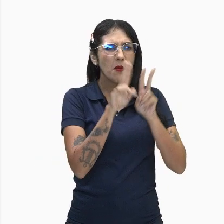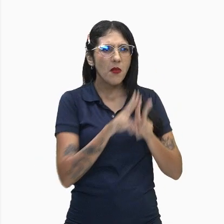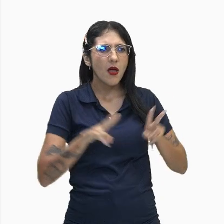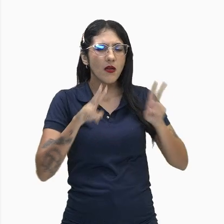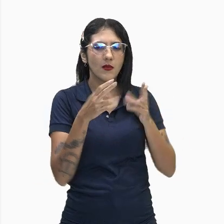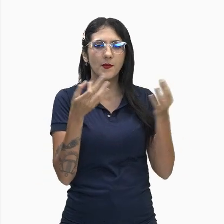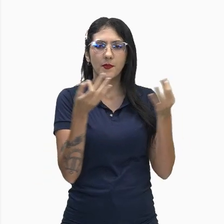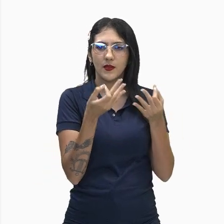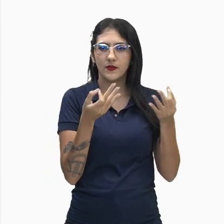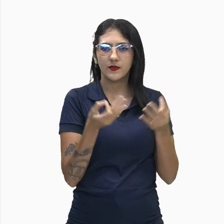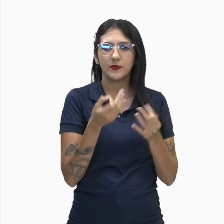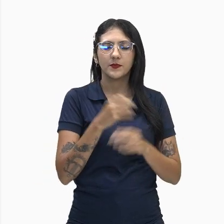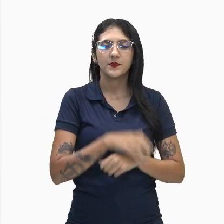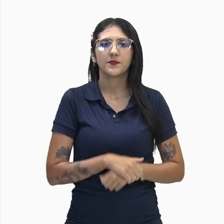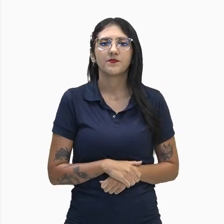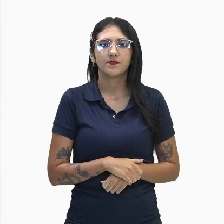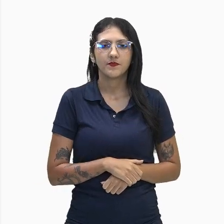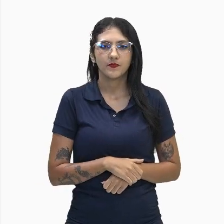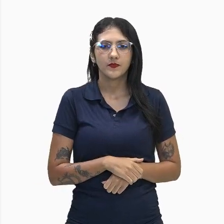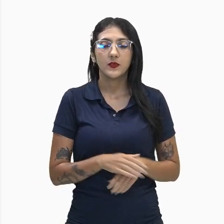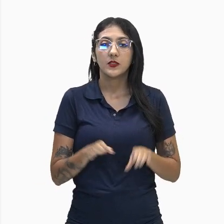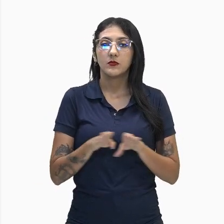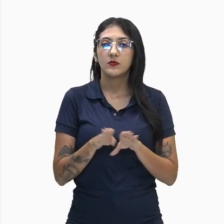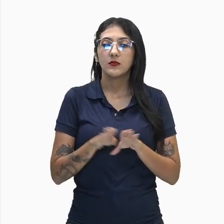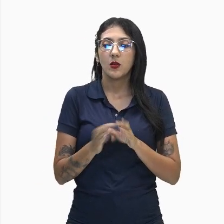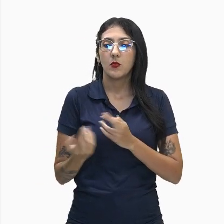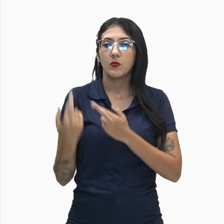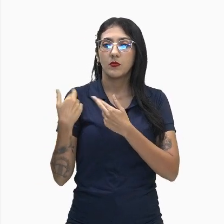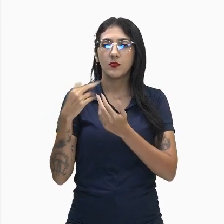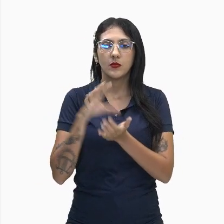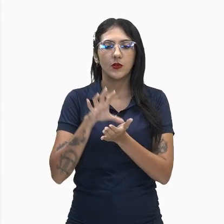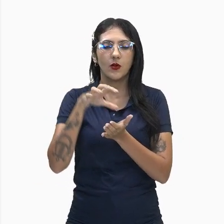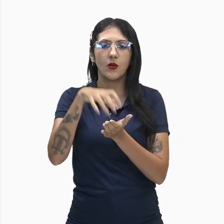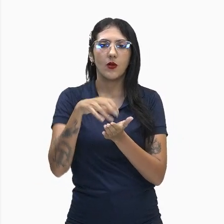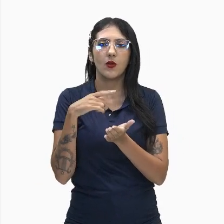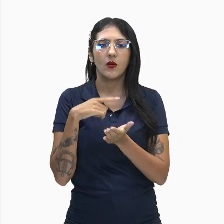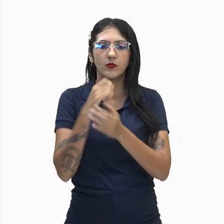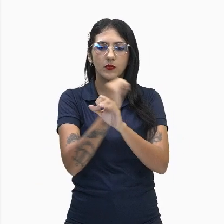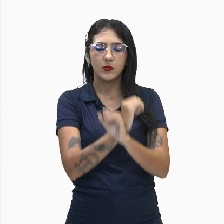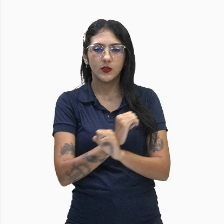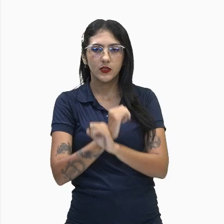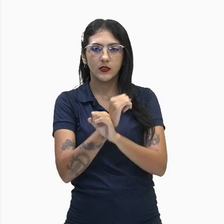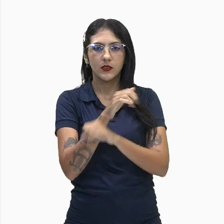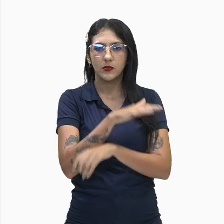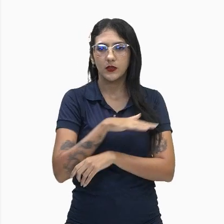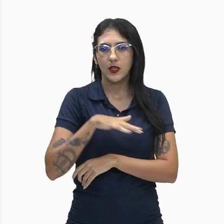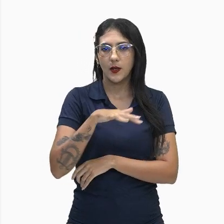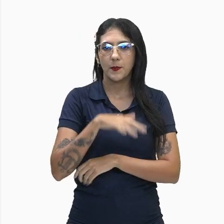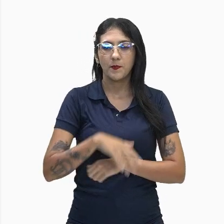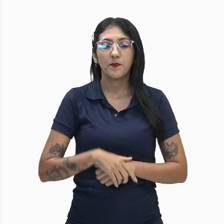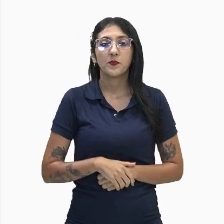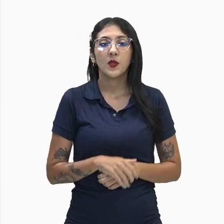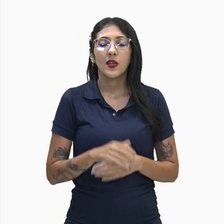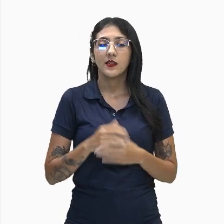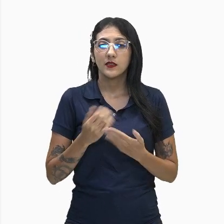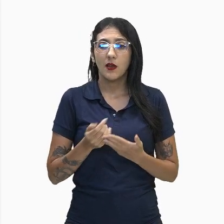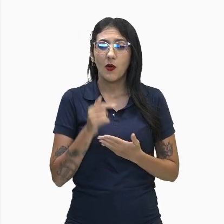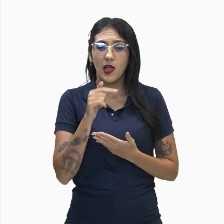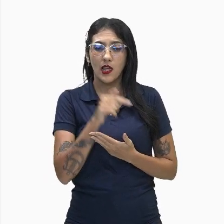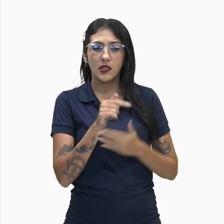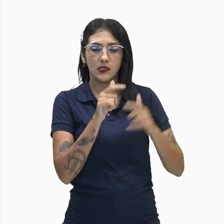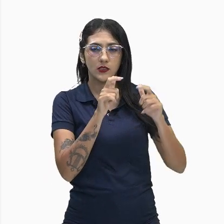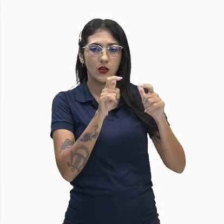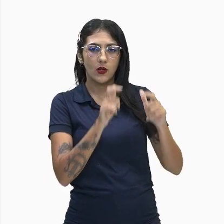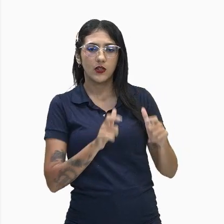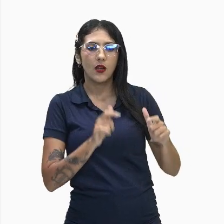Então, segundo o Sistema Nacional de Unidades de Conservação da Natureza, uma unidade de conservação